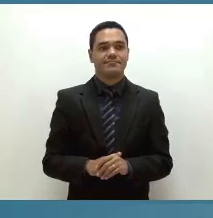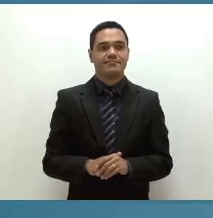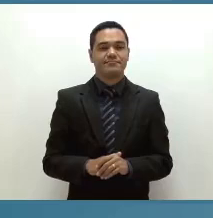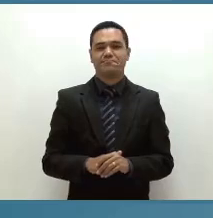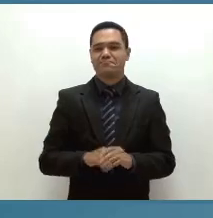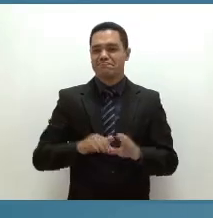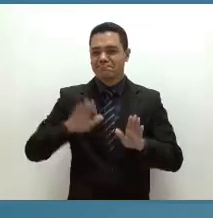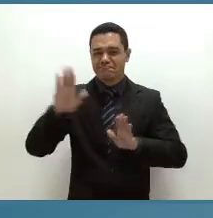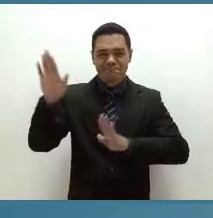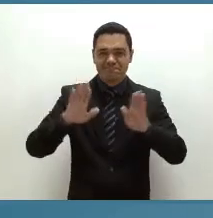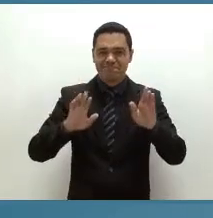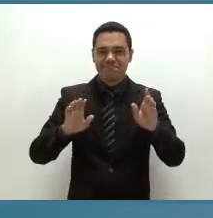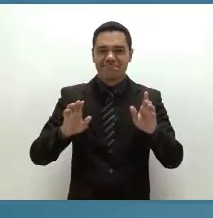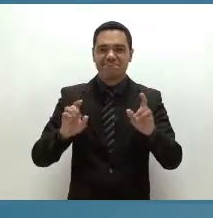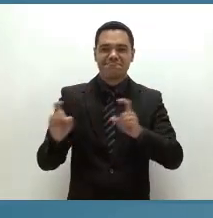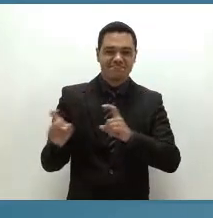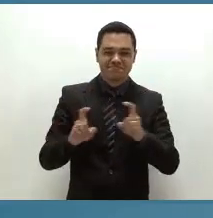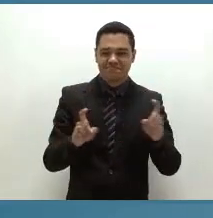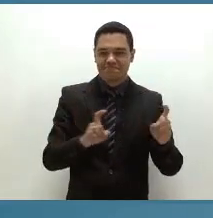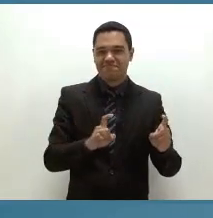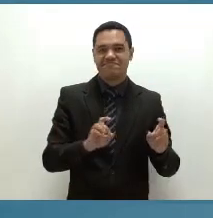Não havendo mais